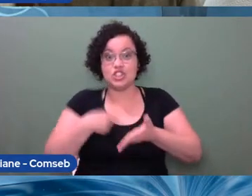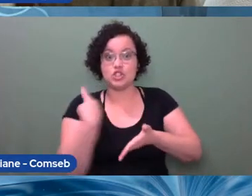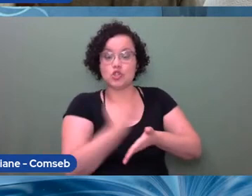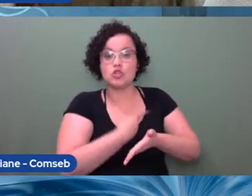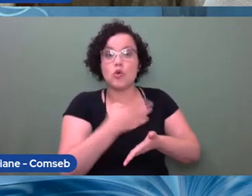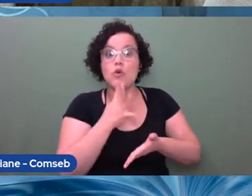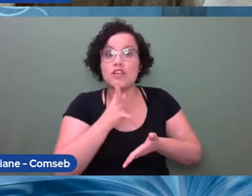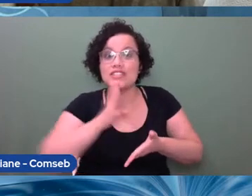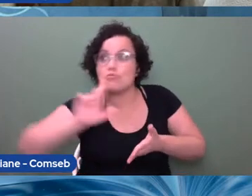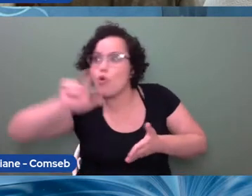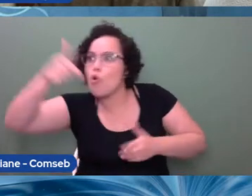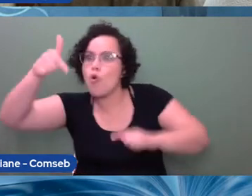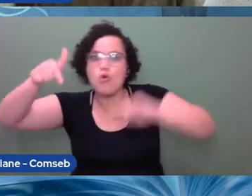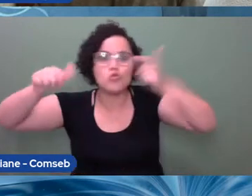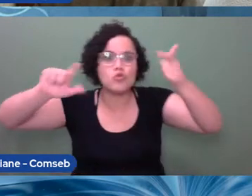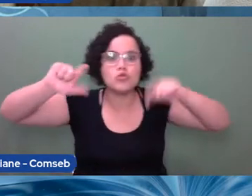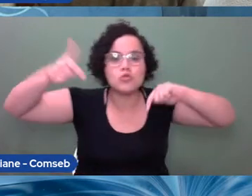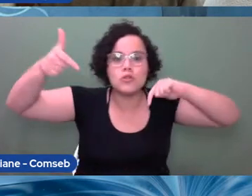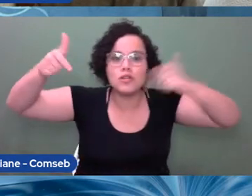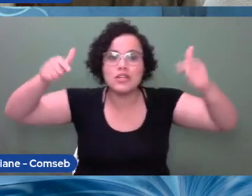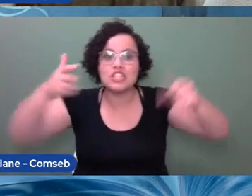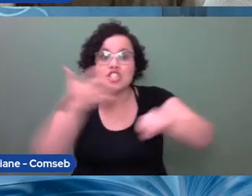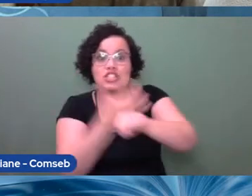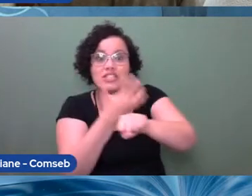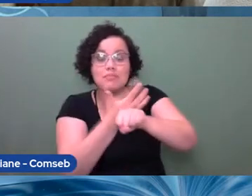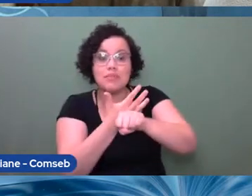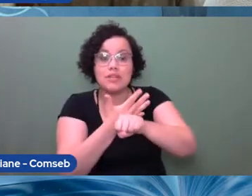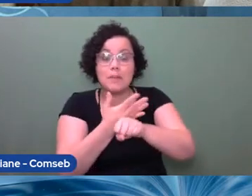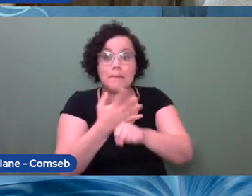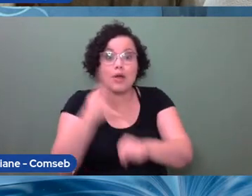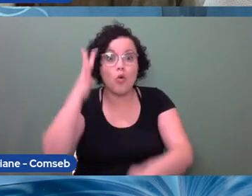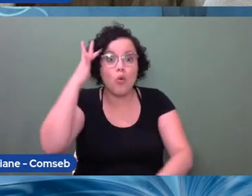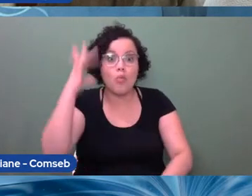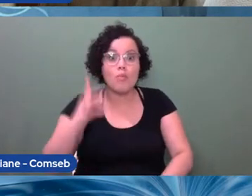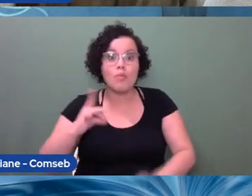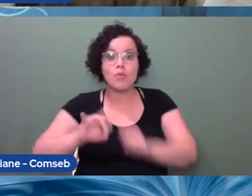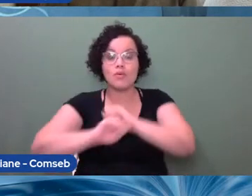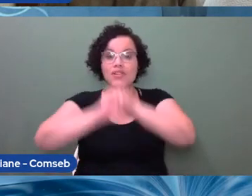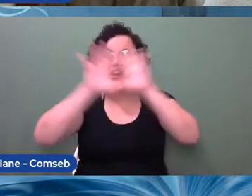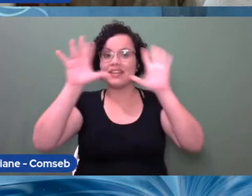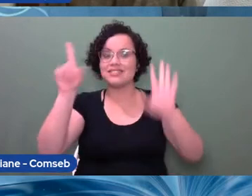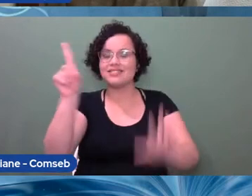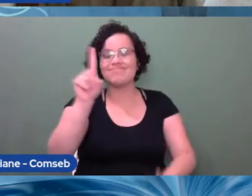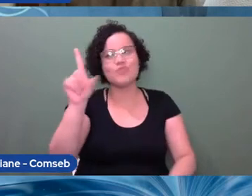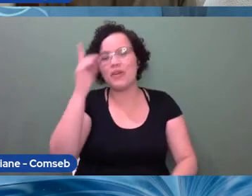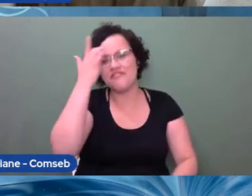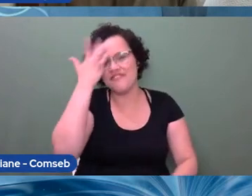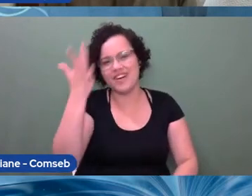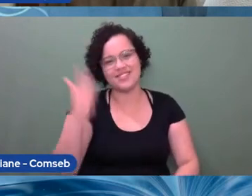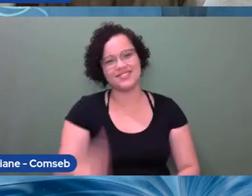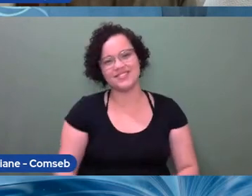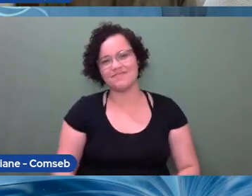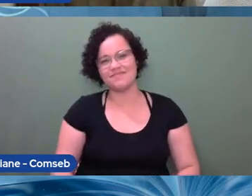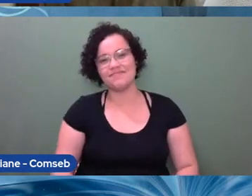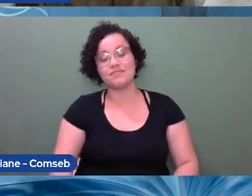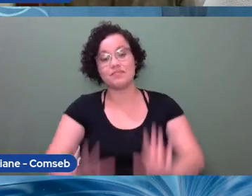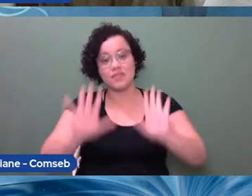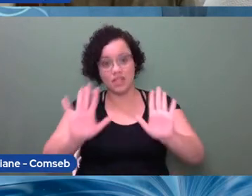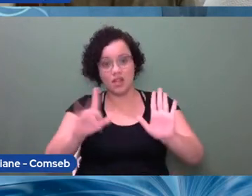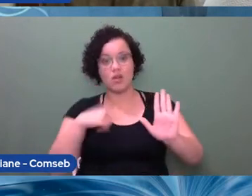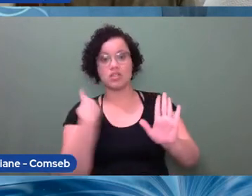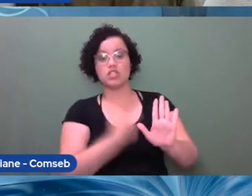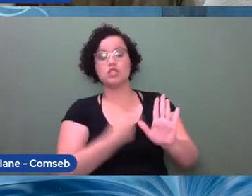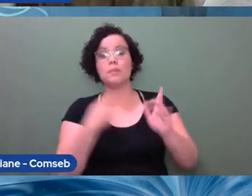outros para poder compreendê-la com clareza, que não é muito fácil. Então, a gente precisa